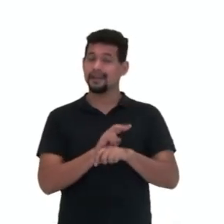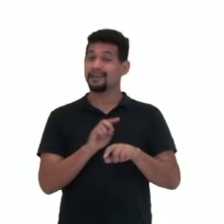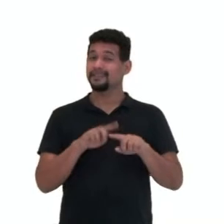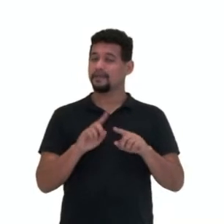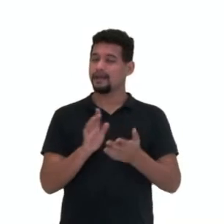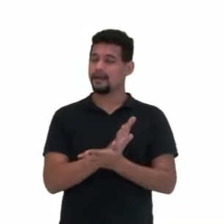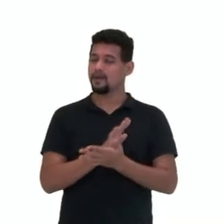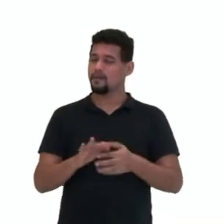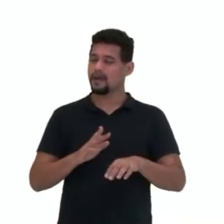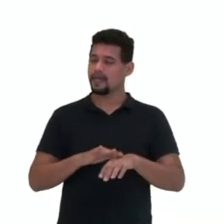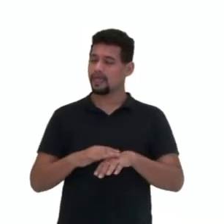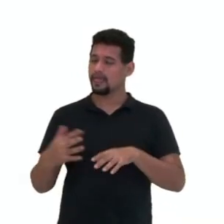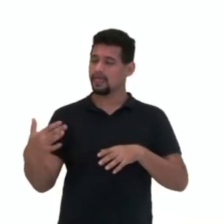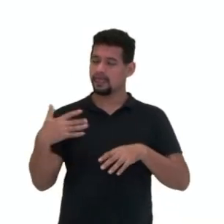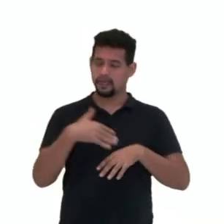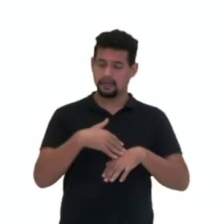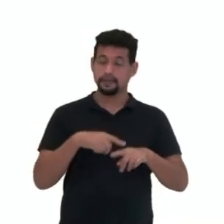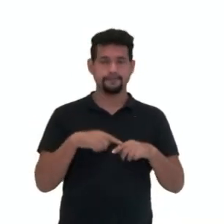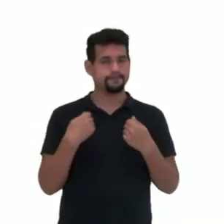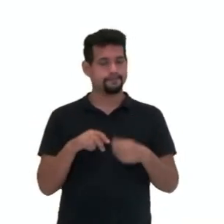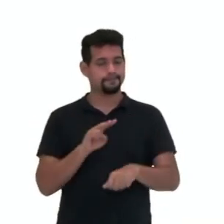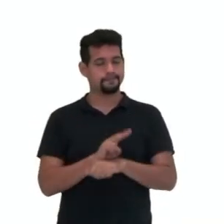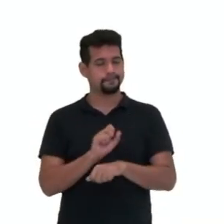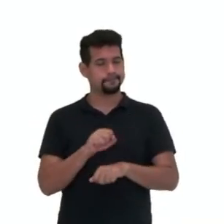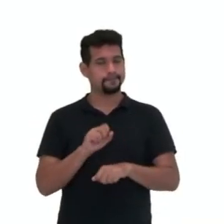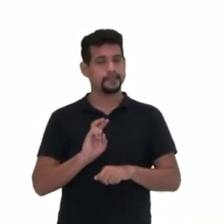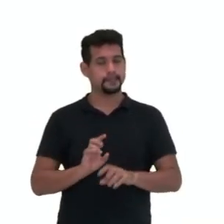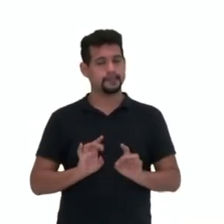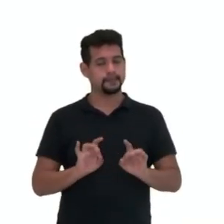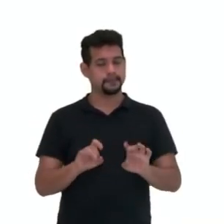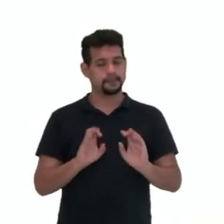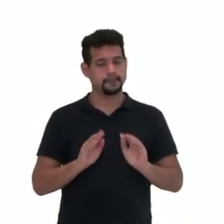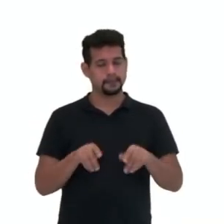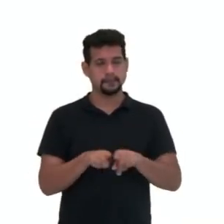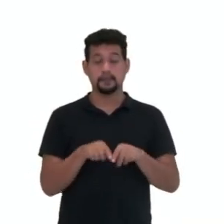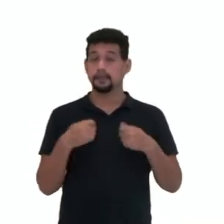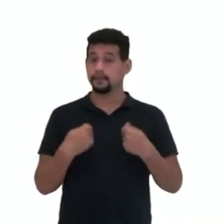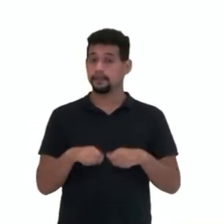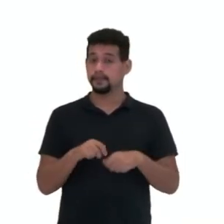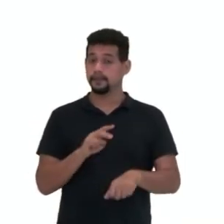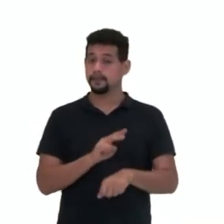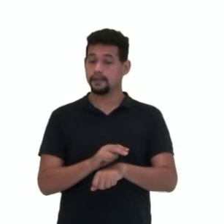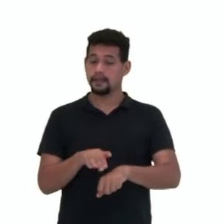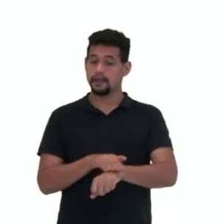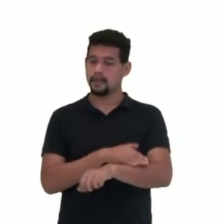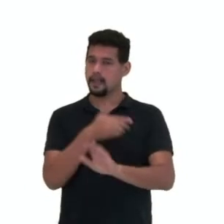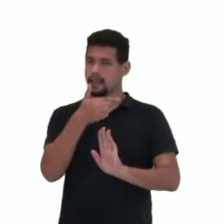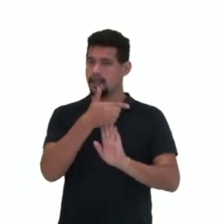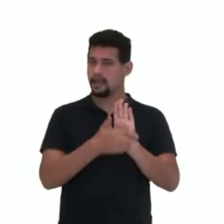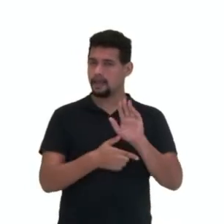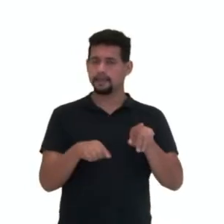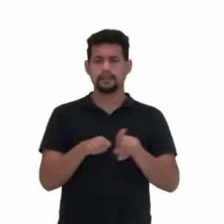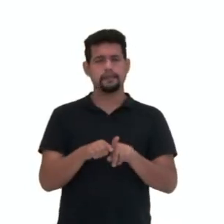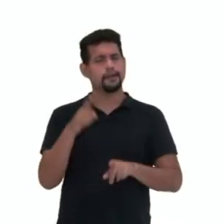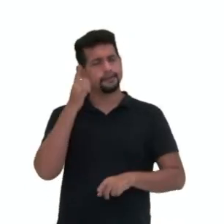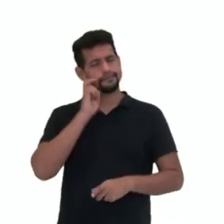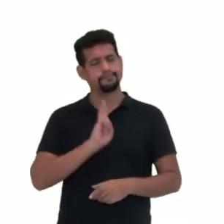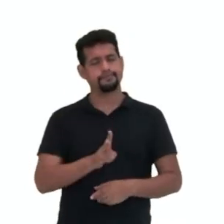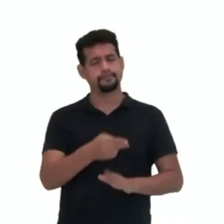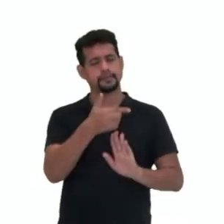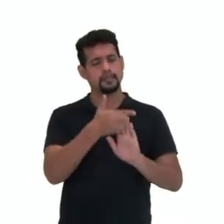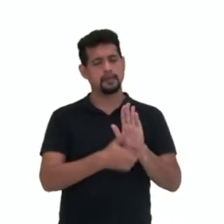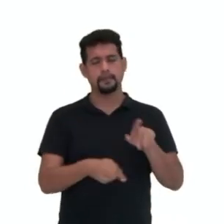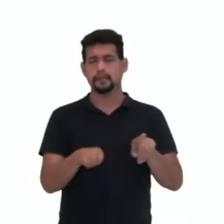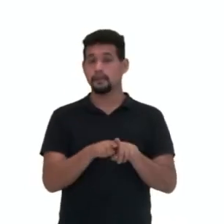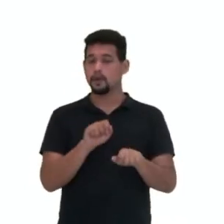agentes externos e por isso ela deve ser tratada com cuidados especiais. É preciso manter a pele limpa, uma rotina de higiene,